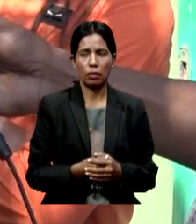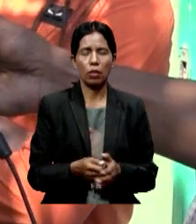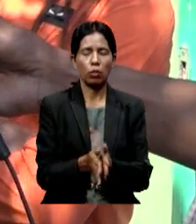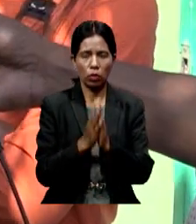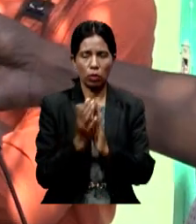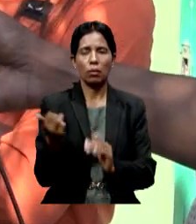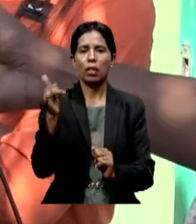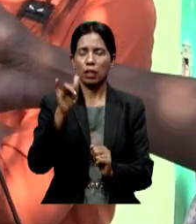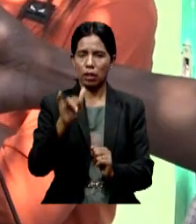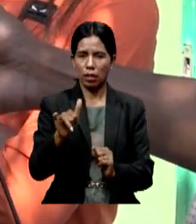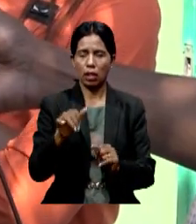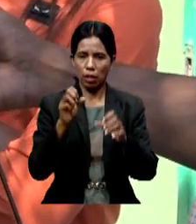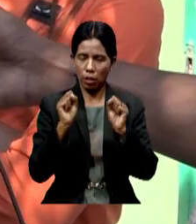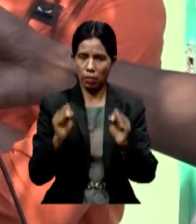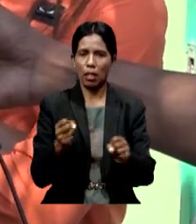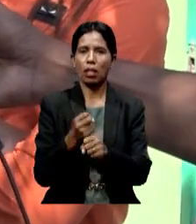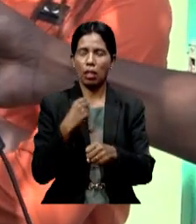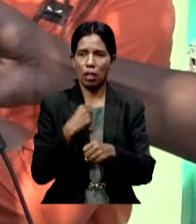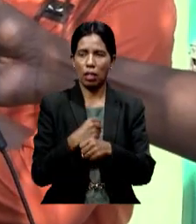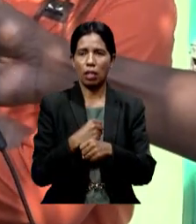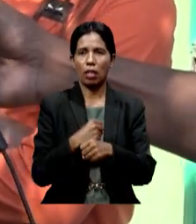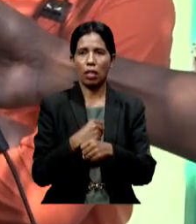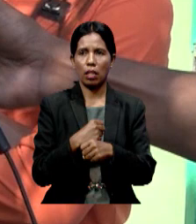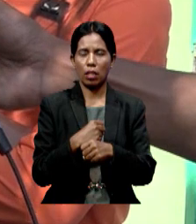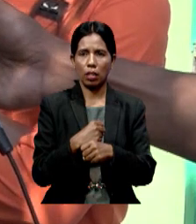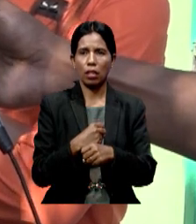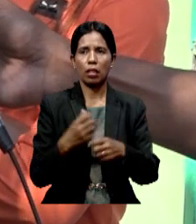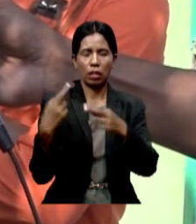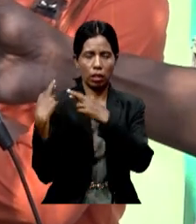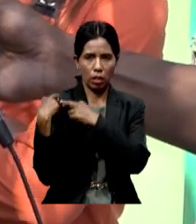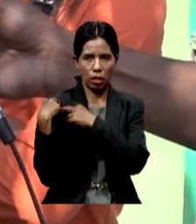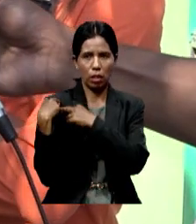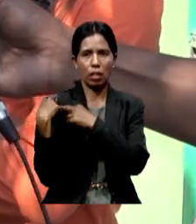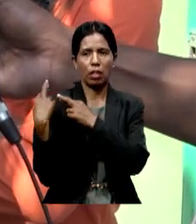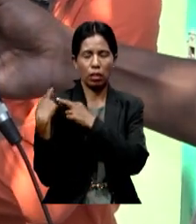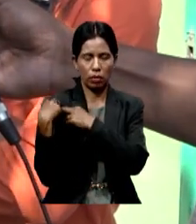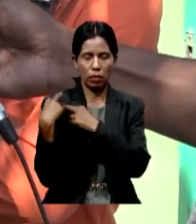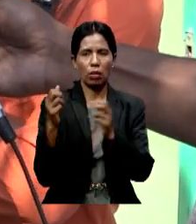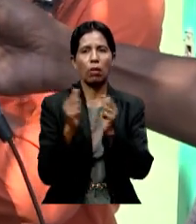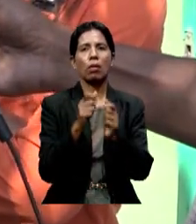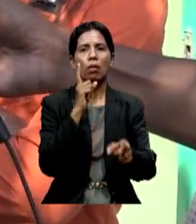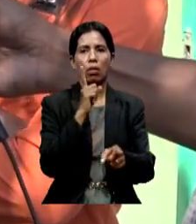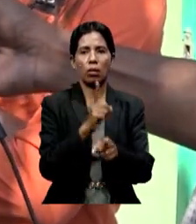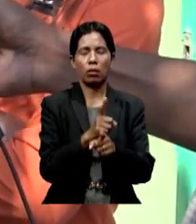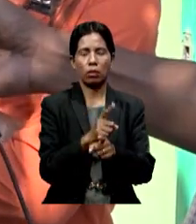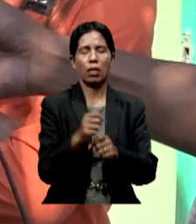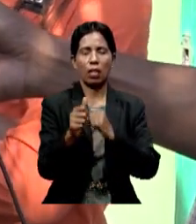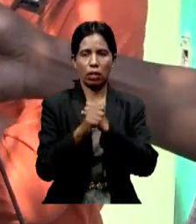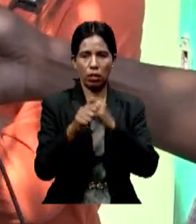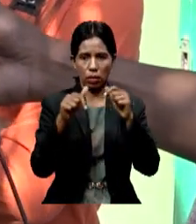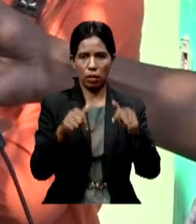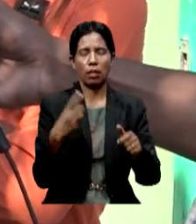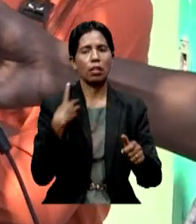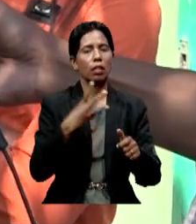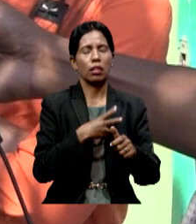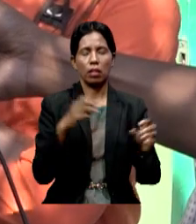bersira atu bela halo Hanesa toma responsabilidade hololos ba asang idane no ihane ita